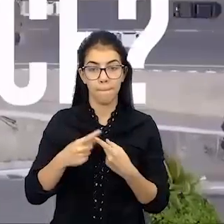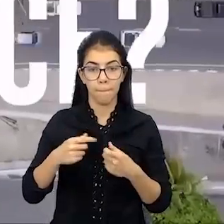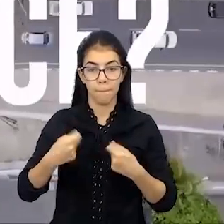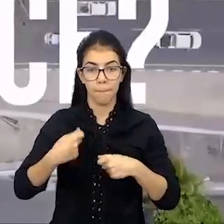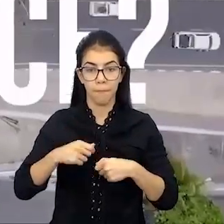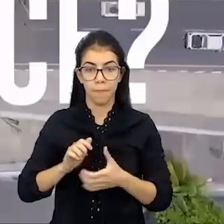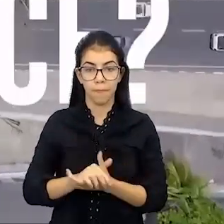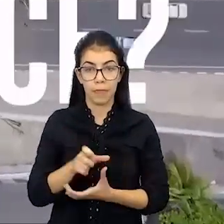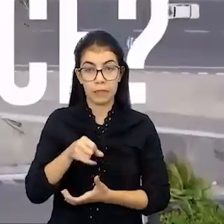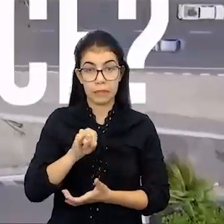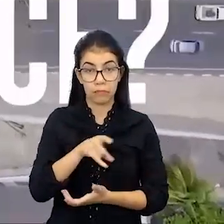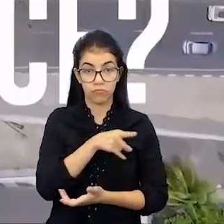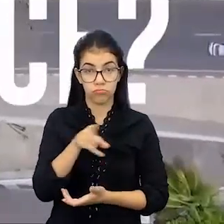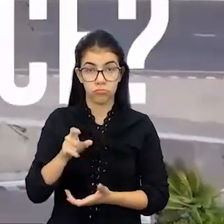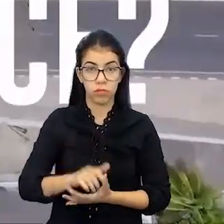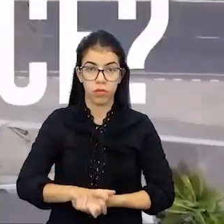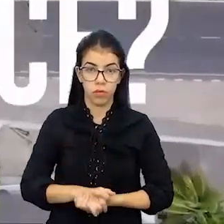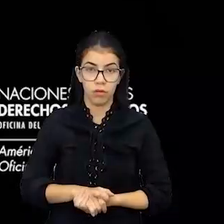você?